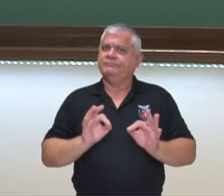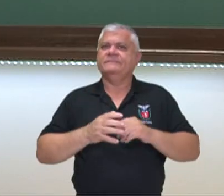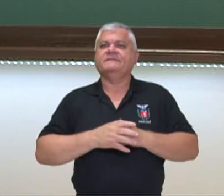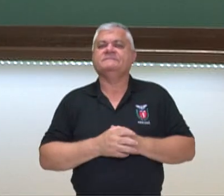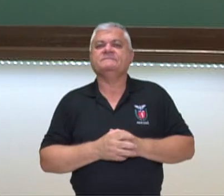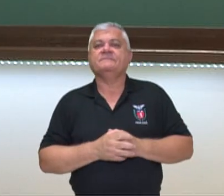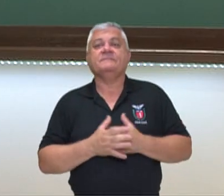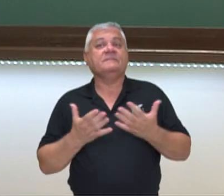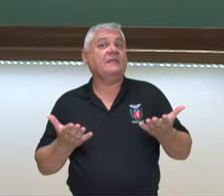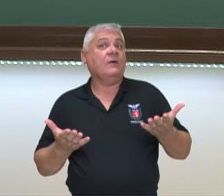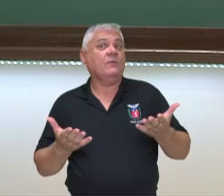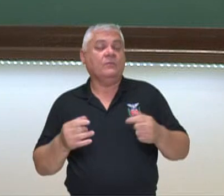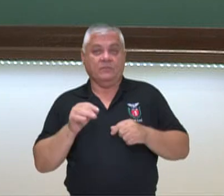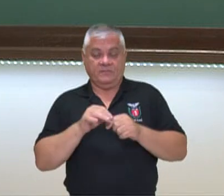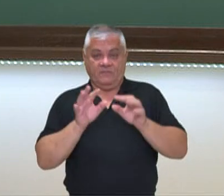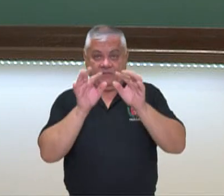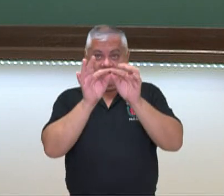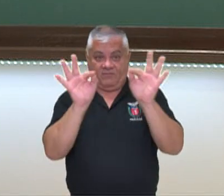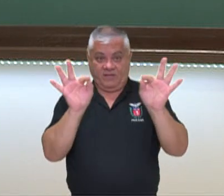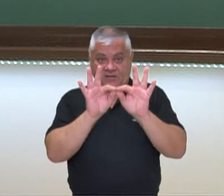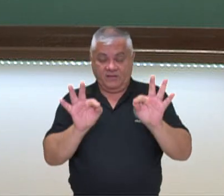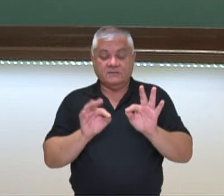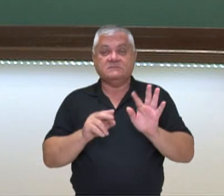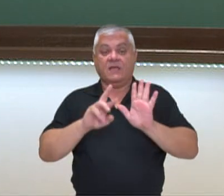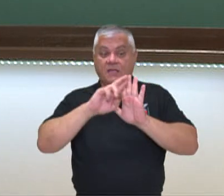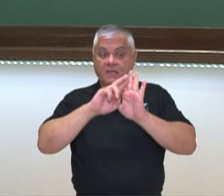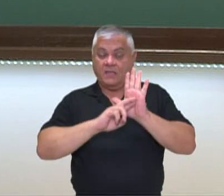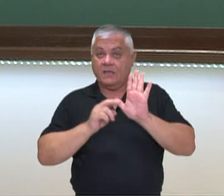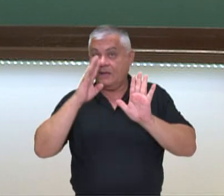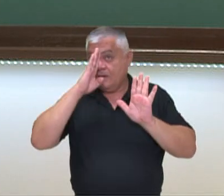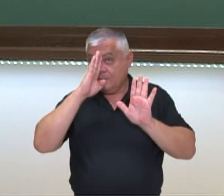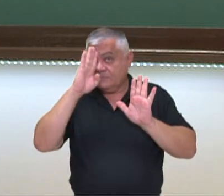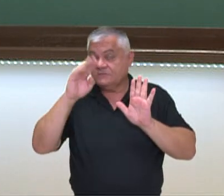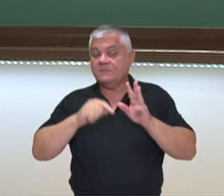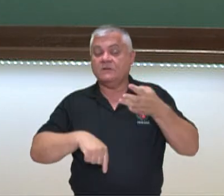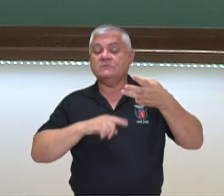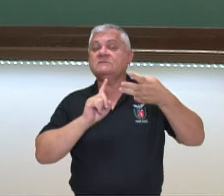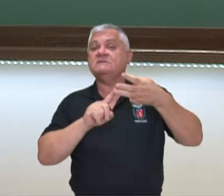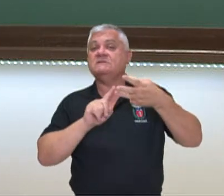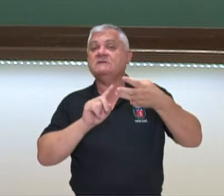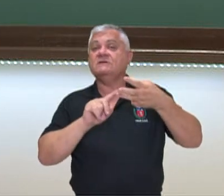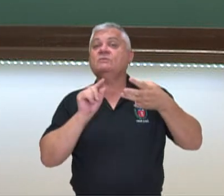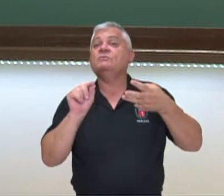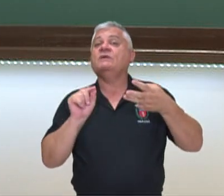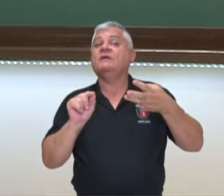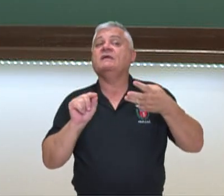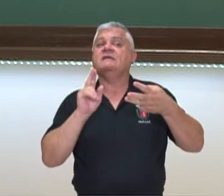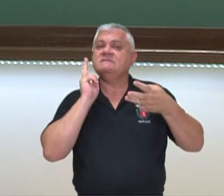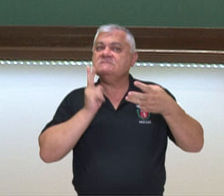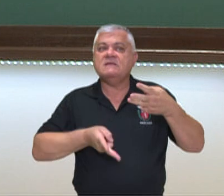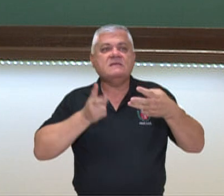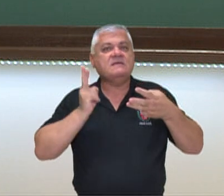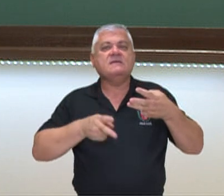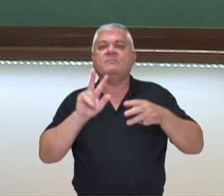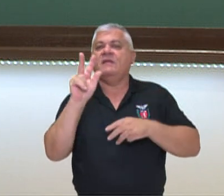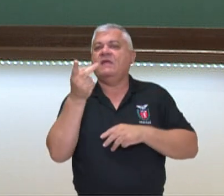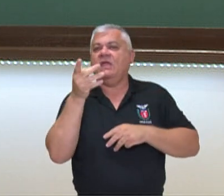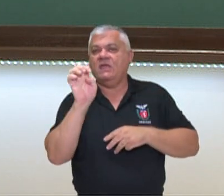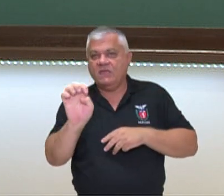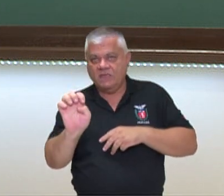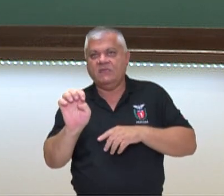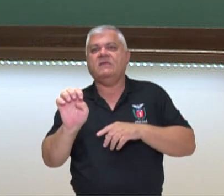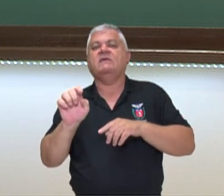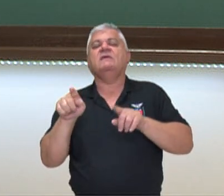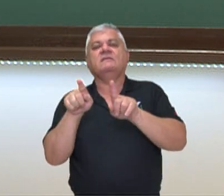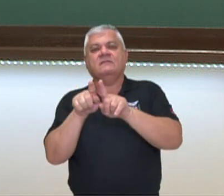acontecimento. Então, dessa forma, a regra principal da terceira pessoa aparece aqui, porque sempre que estamos falando de